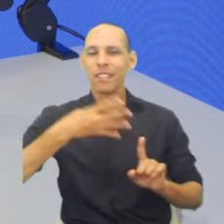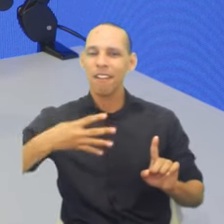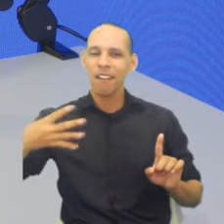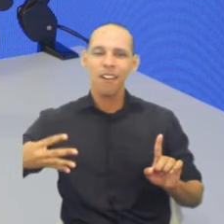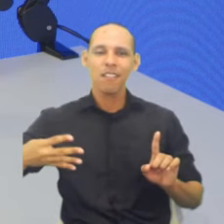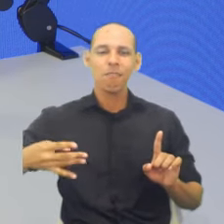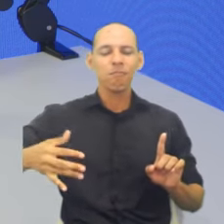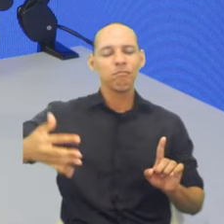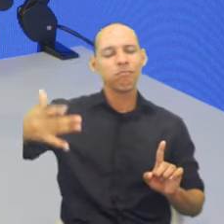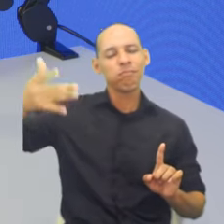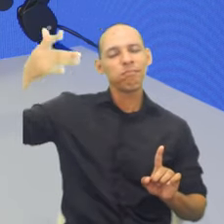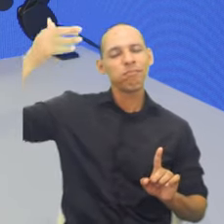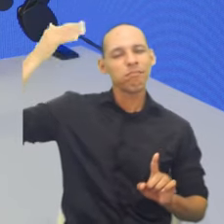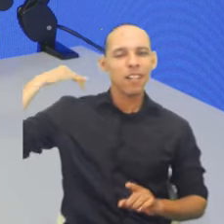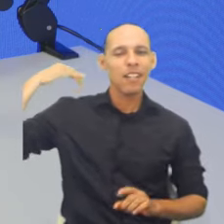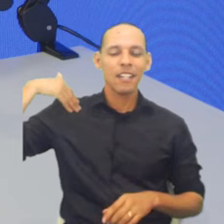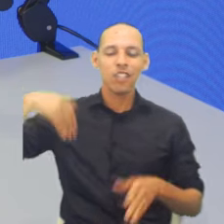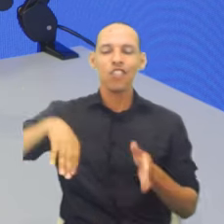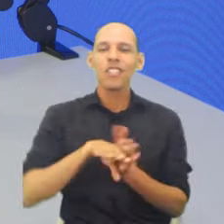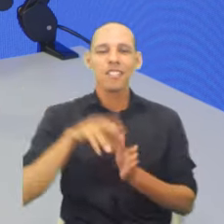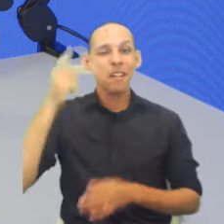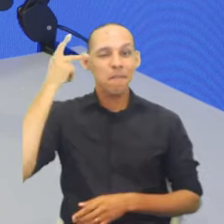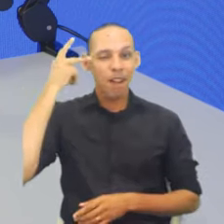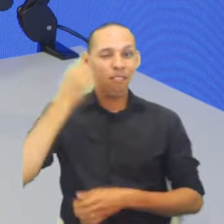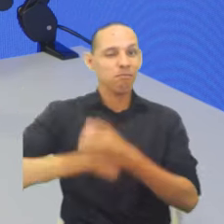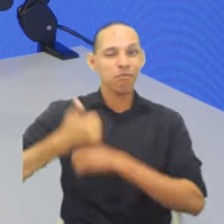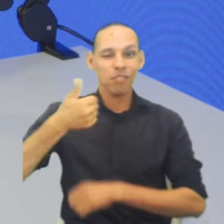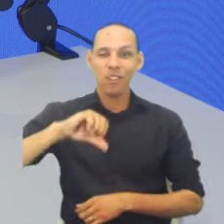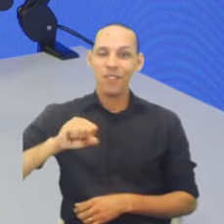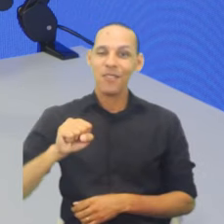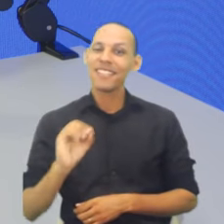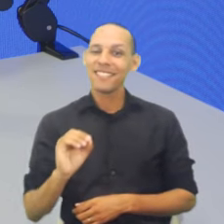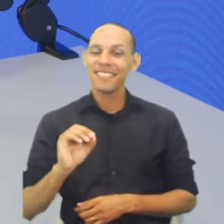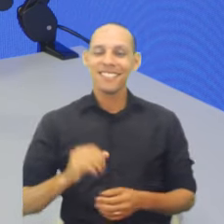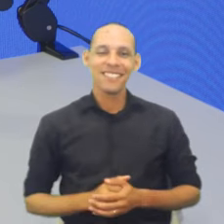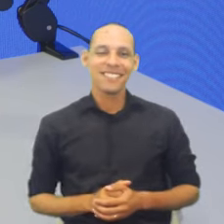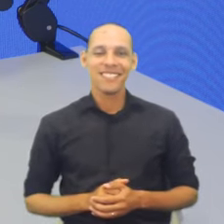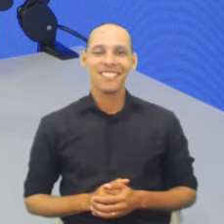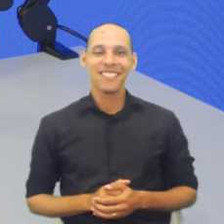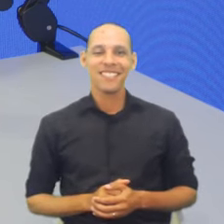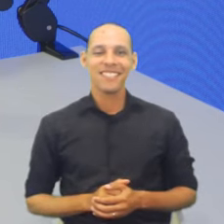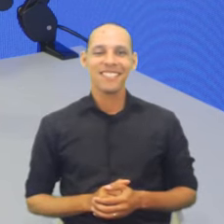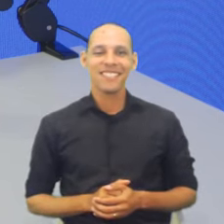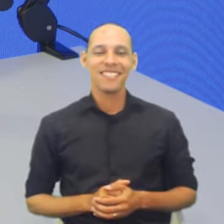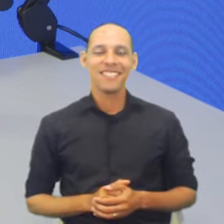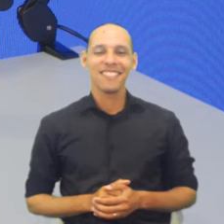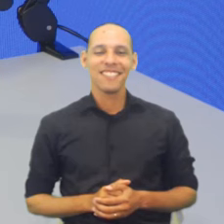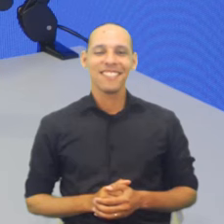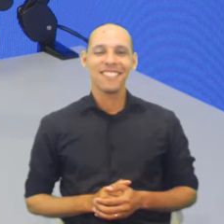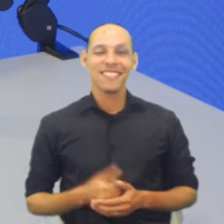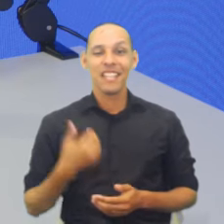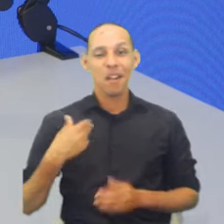desde desde que eu cheguei em São Paulo na década de 80 e enquanto eu eh sou do